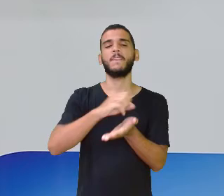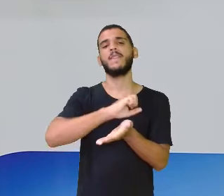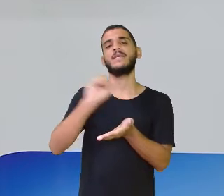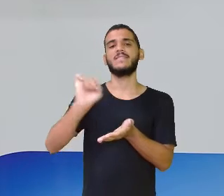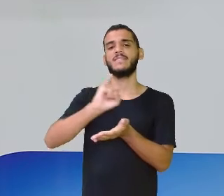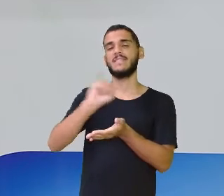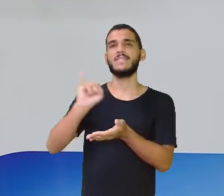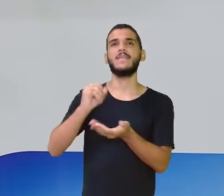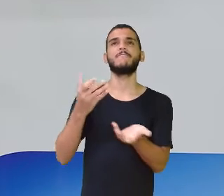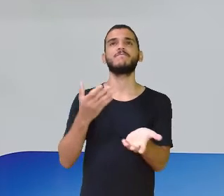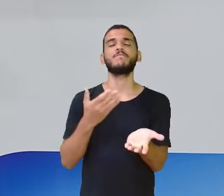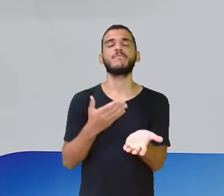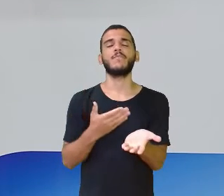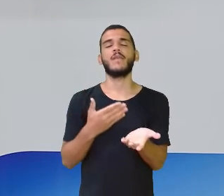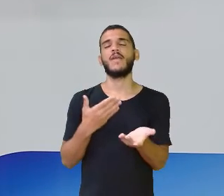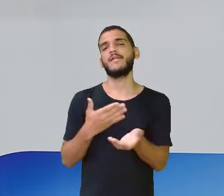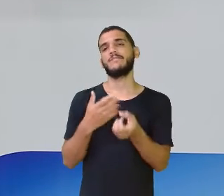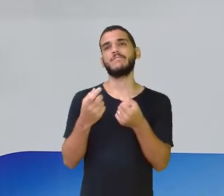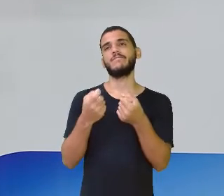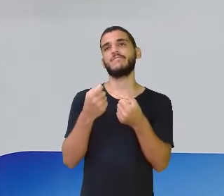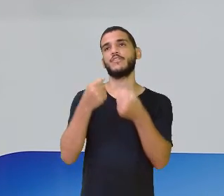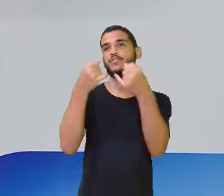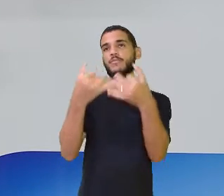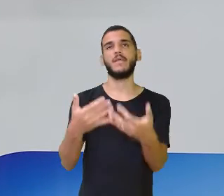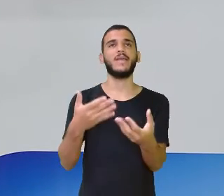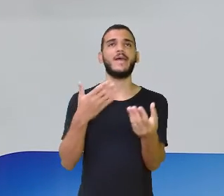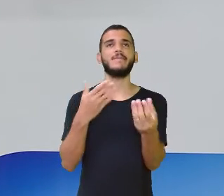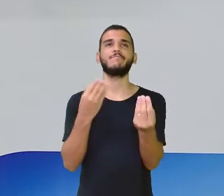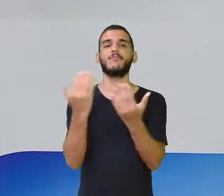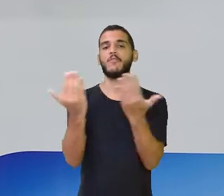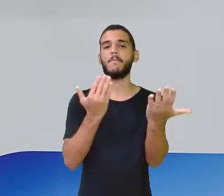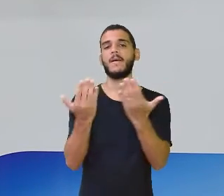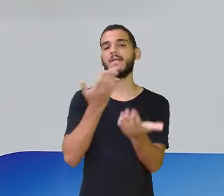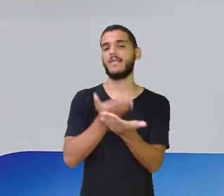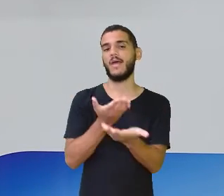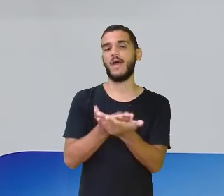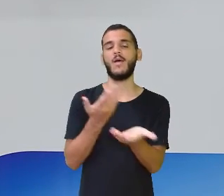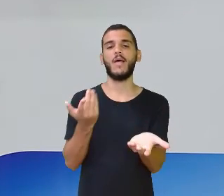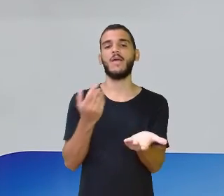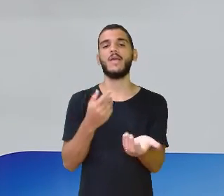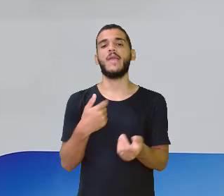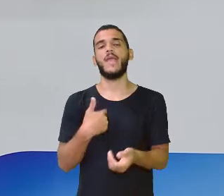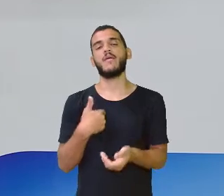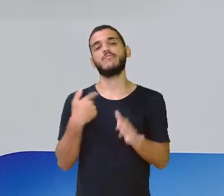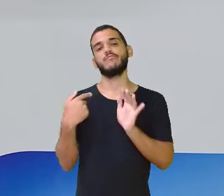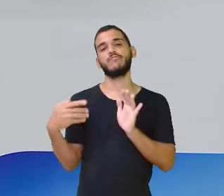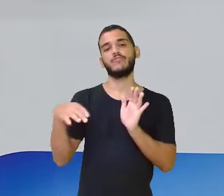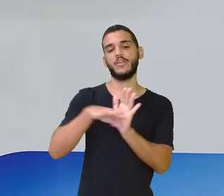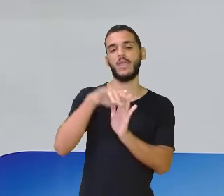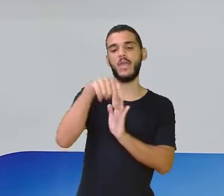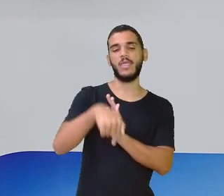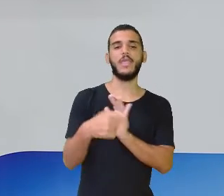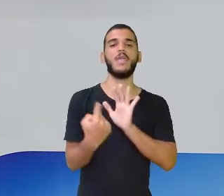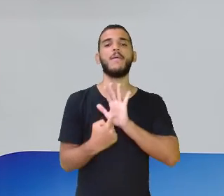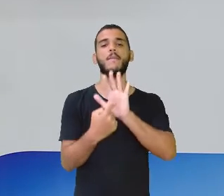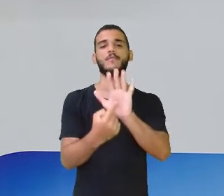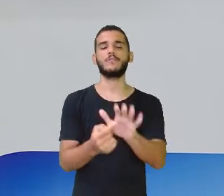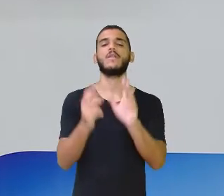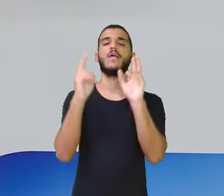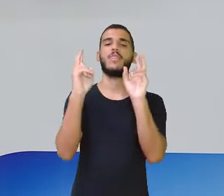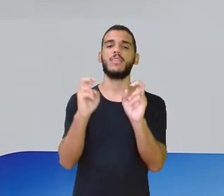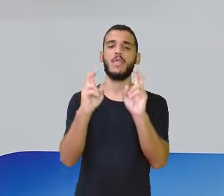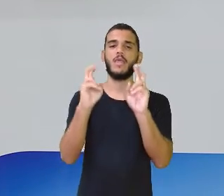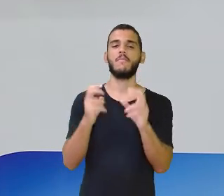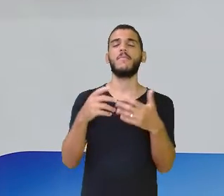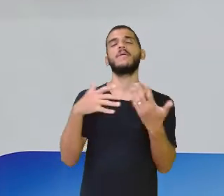a aula, a introdução é quando eu chego aqui, que eu te cumprimento, que eu apresento a equipe, eu estou te ambientando, eu digo qual o tema da aula. Se